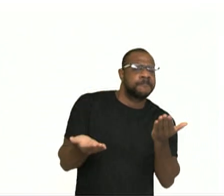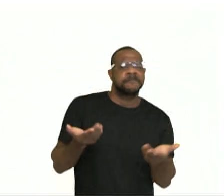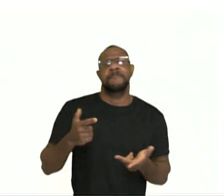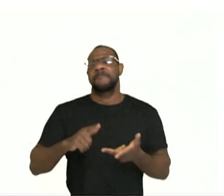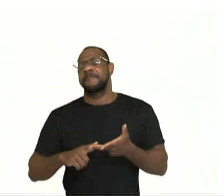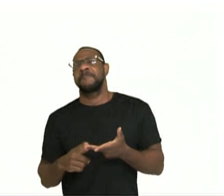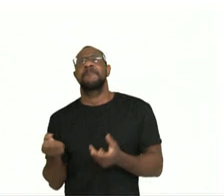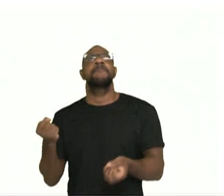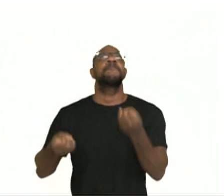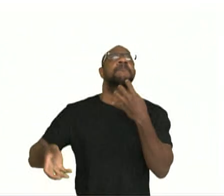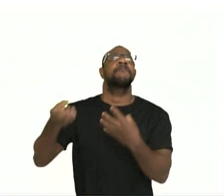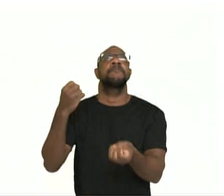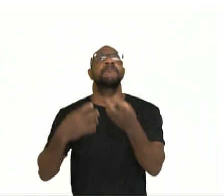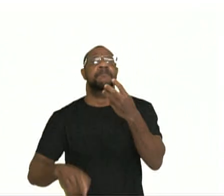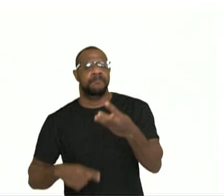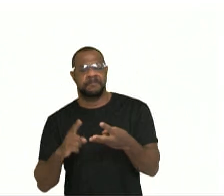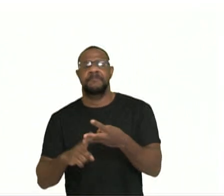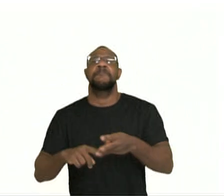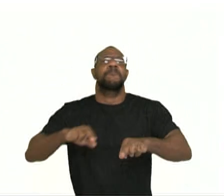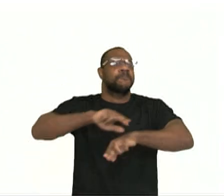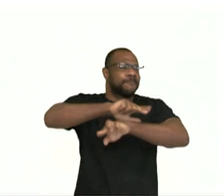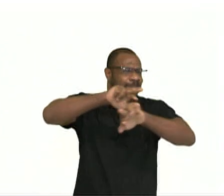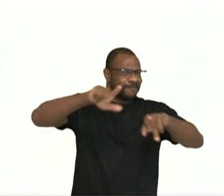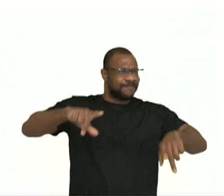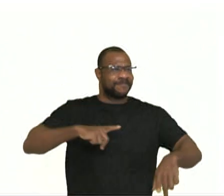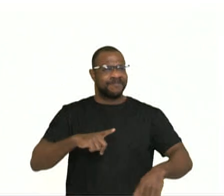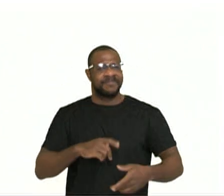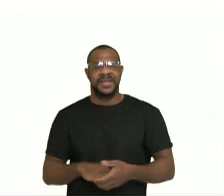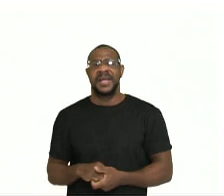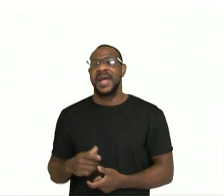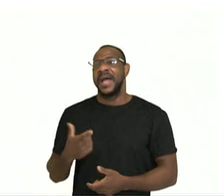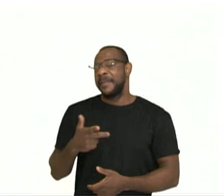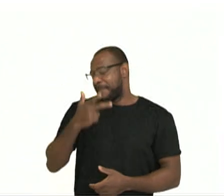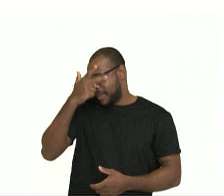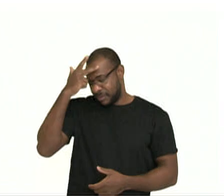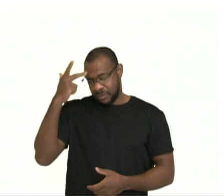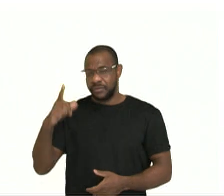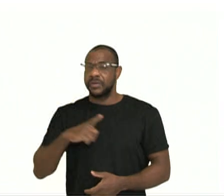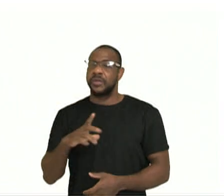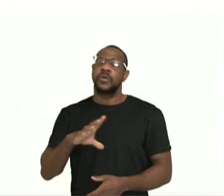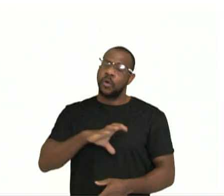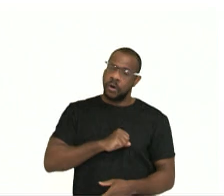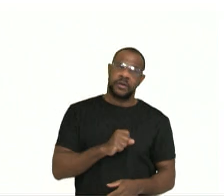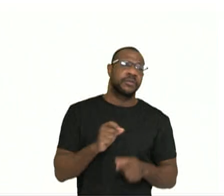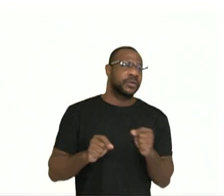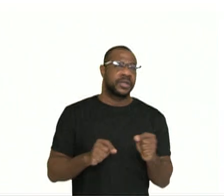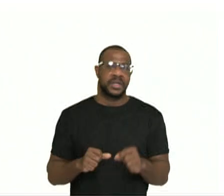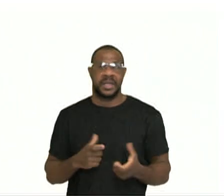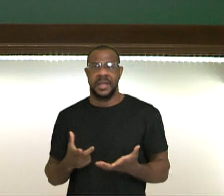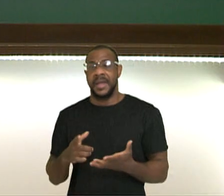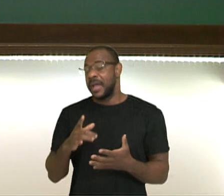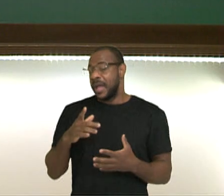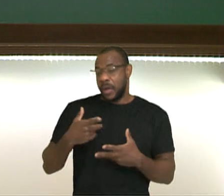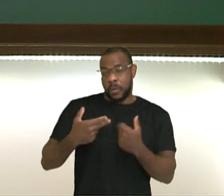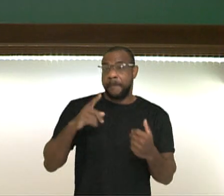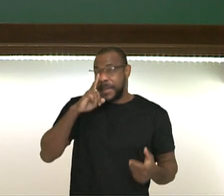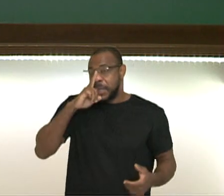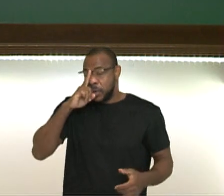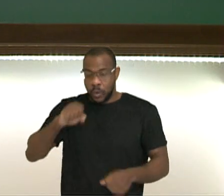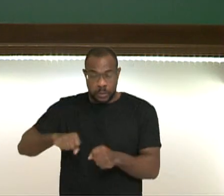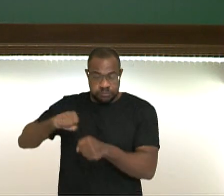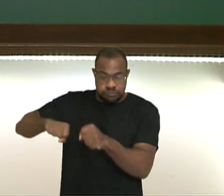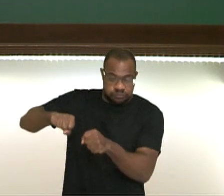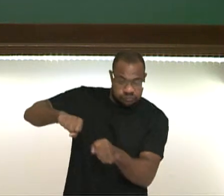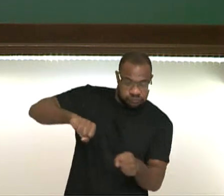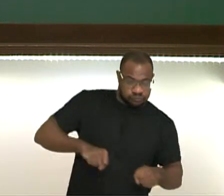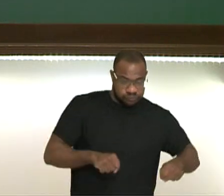outra poderiam preferir o ilusionismo, né, ou então os jogos mais, né, arriscados ali, o globo da